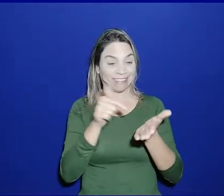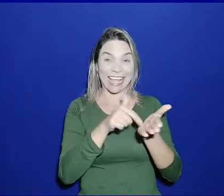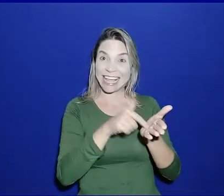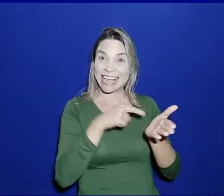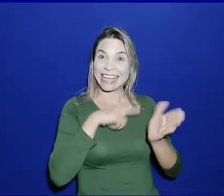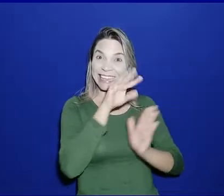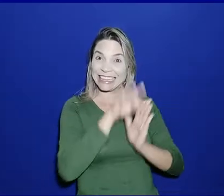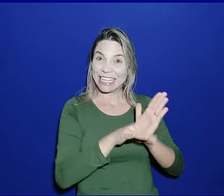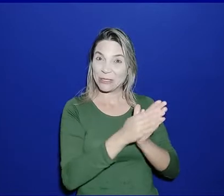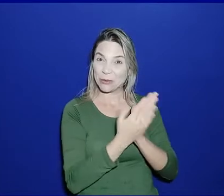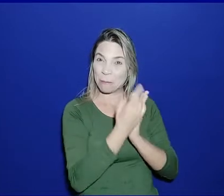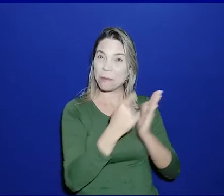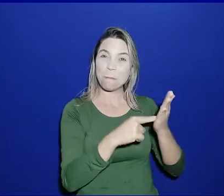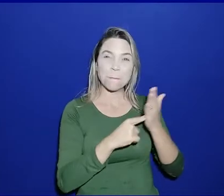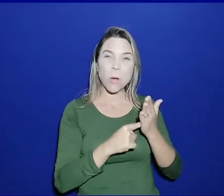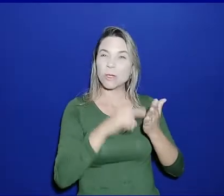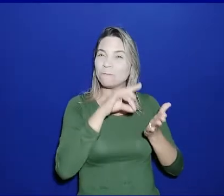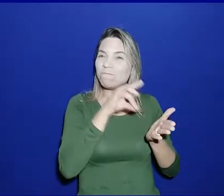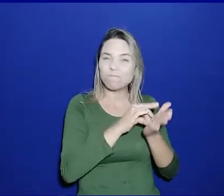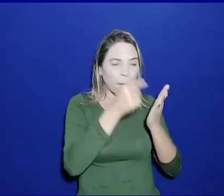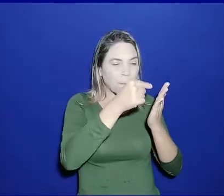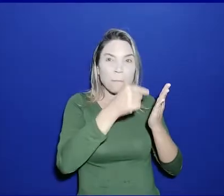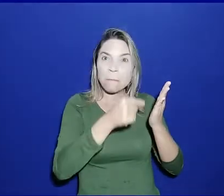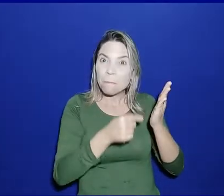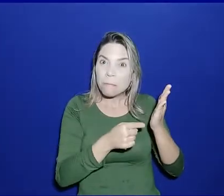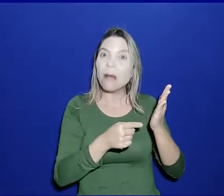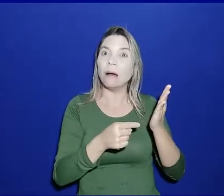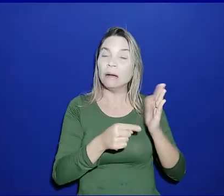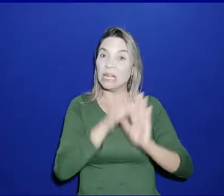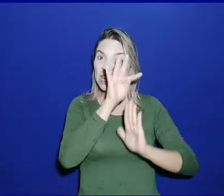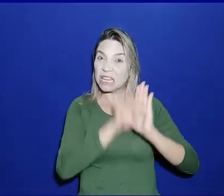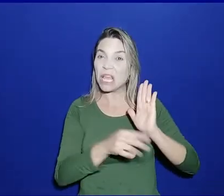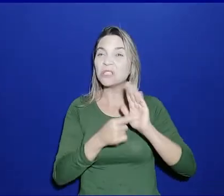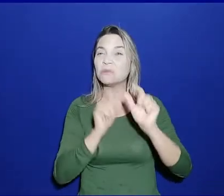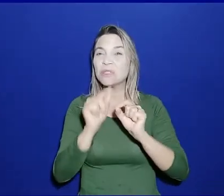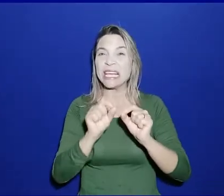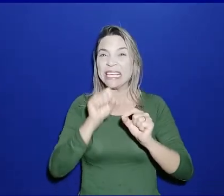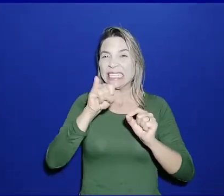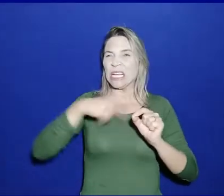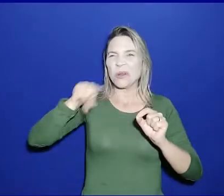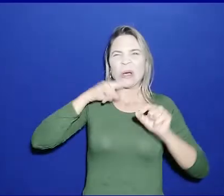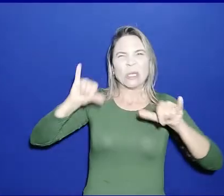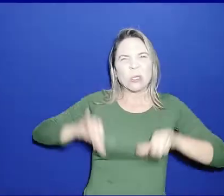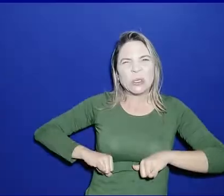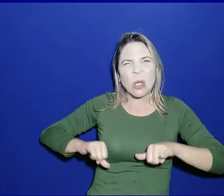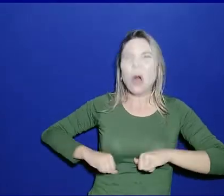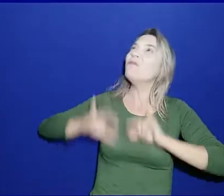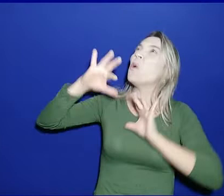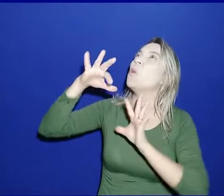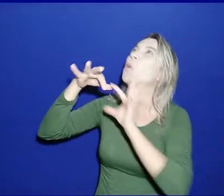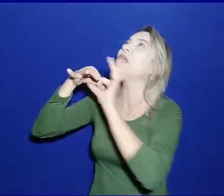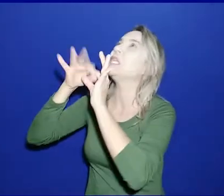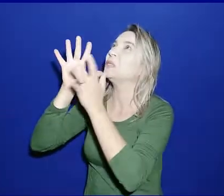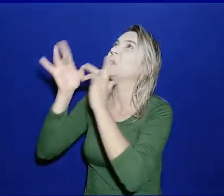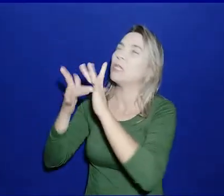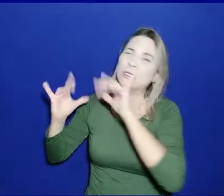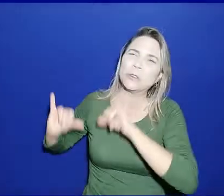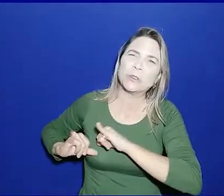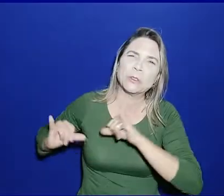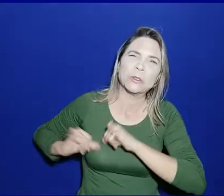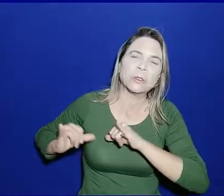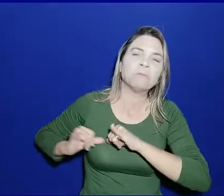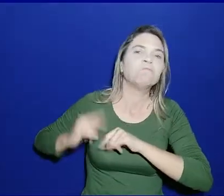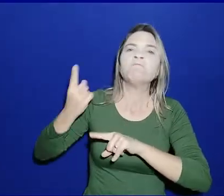nos apresentar grandes verdades. O texto bíblico diz que se sofrermos com Cristo, venceremos com